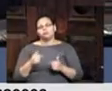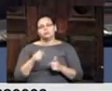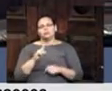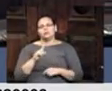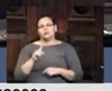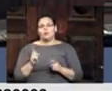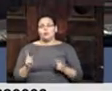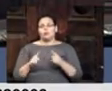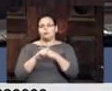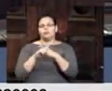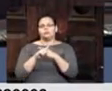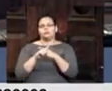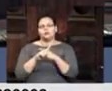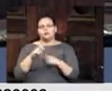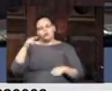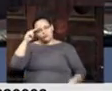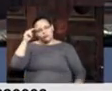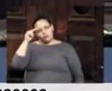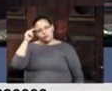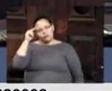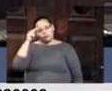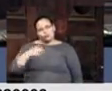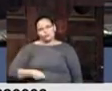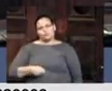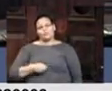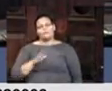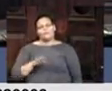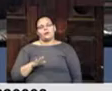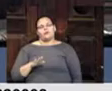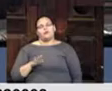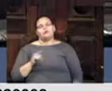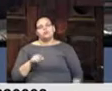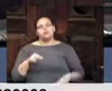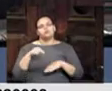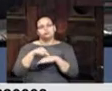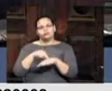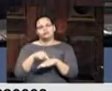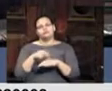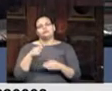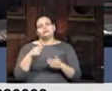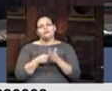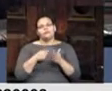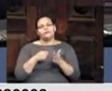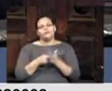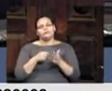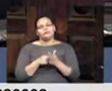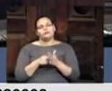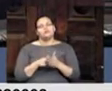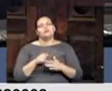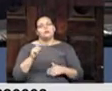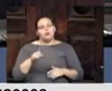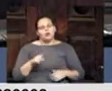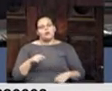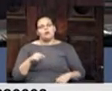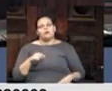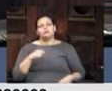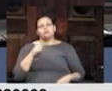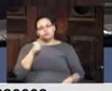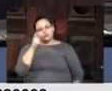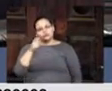de oposição à ditadura, mas um partido de posição, um partido que defendia a soberania nacional,